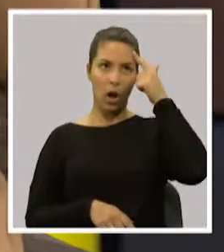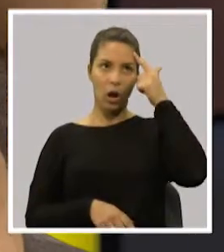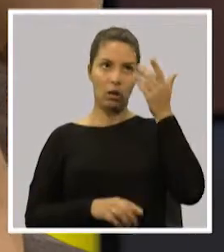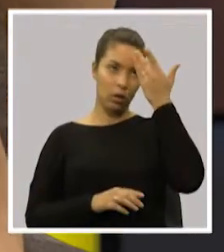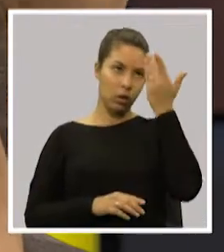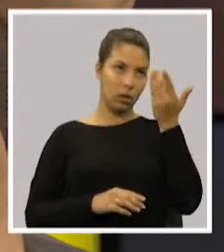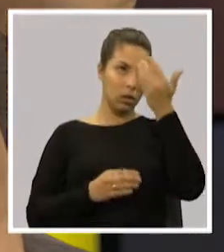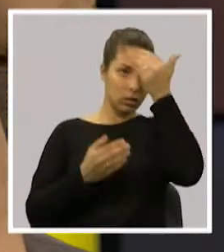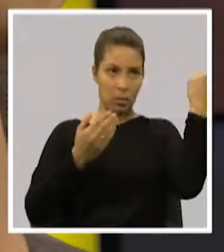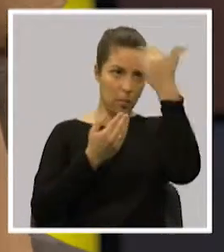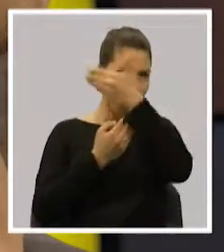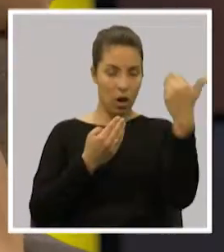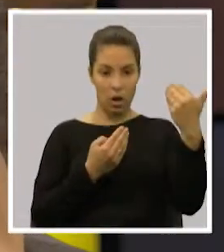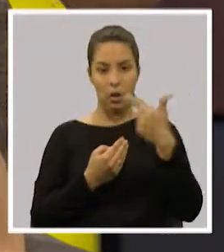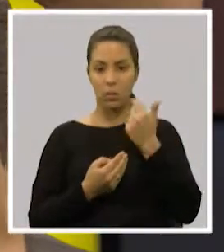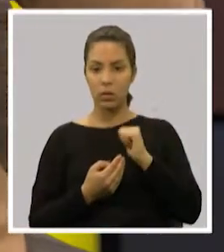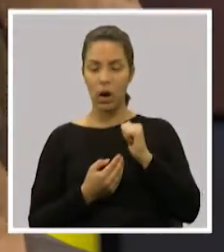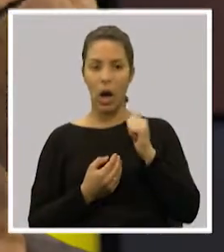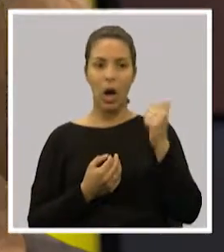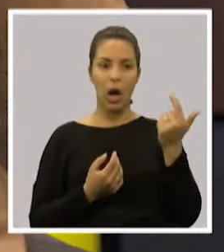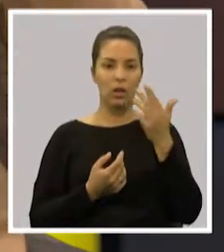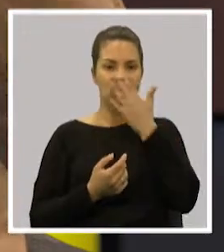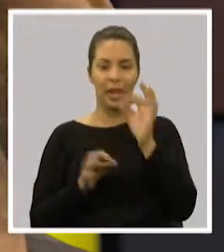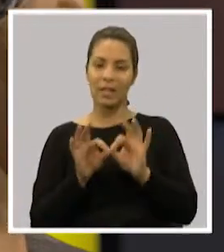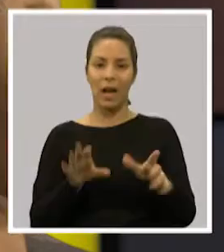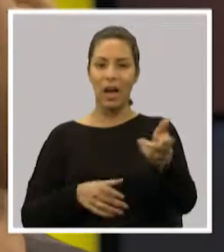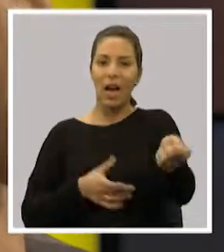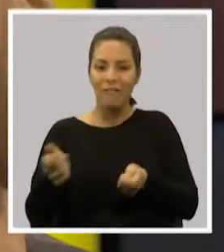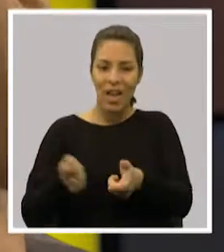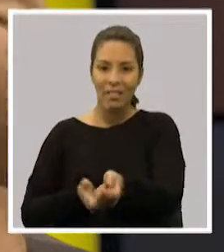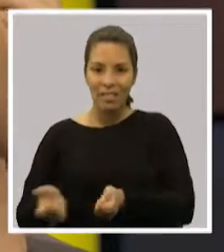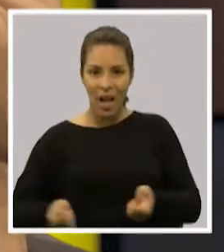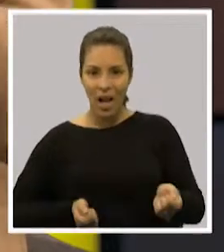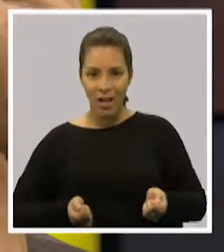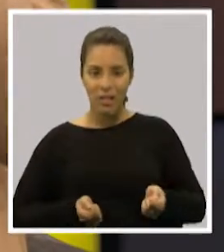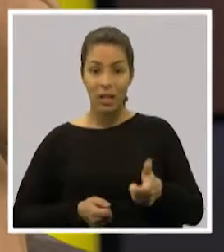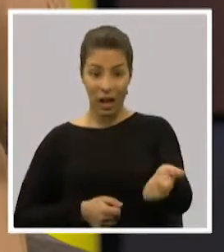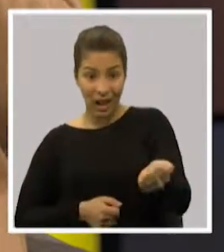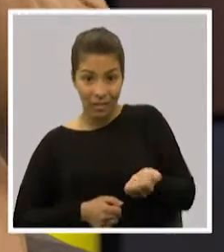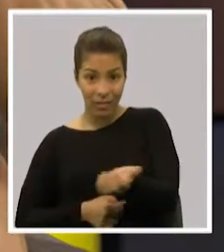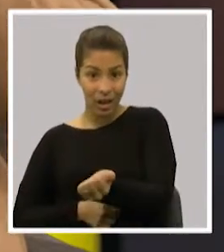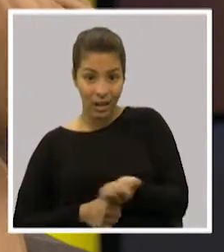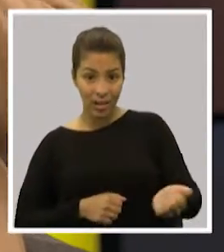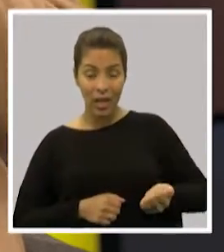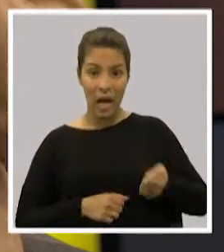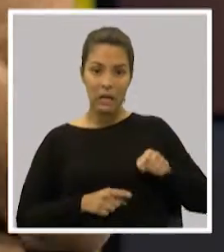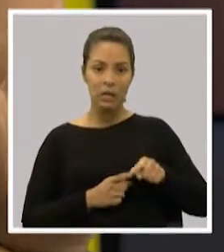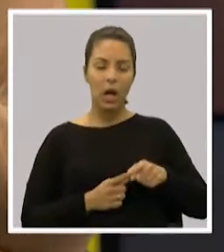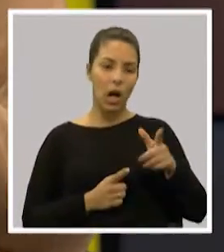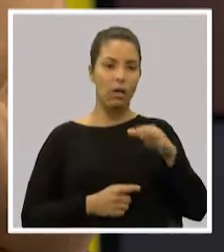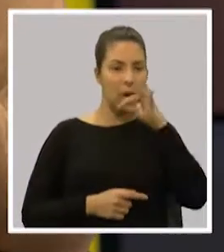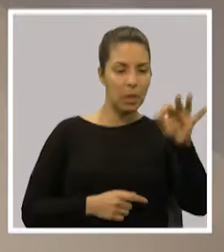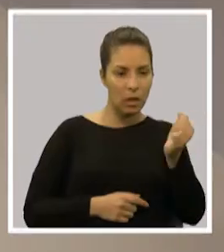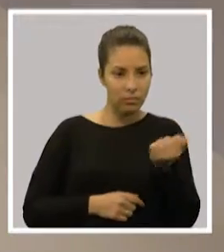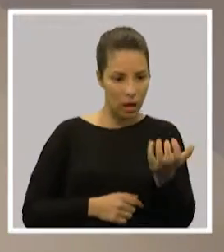Agora é a minha gaveta profissional, agora é a minha gaveta familiar, agora é a minha gaveta dos amigos. Portanto, mas supostamente isso devia existir. A pessoa